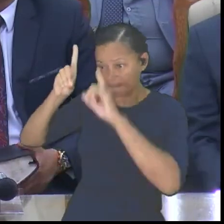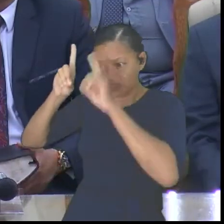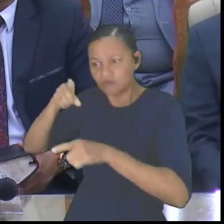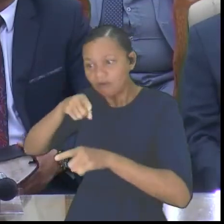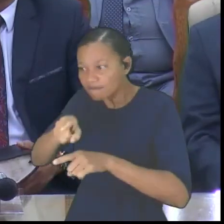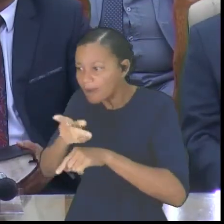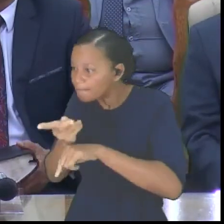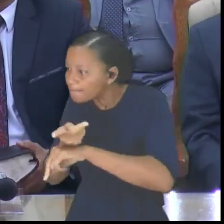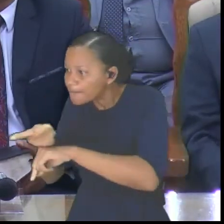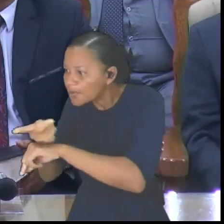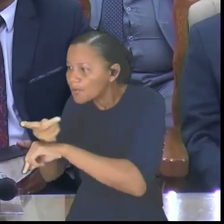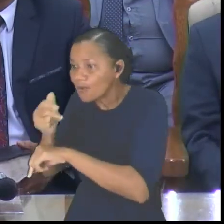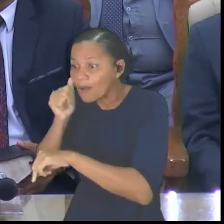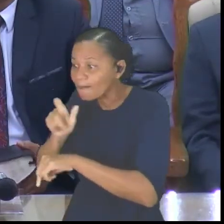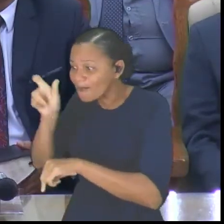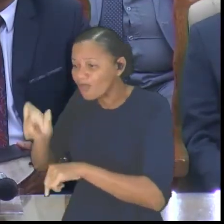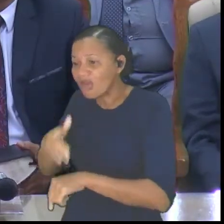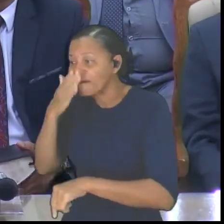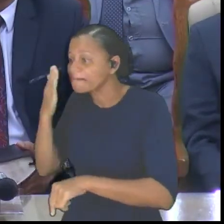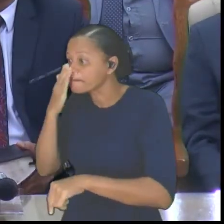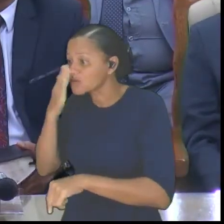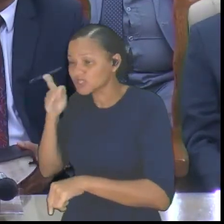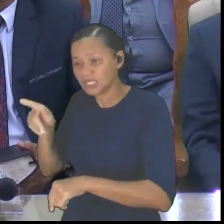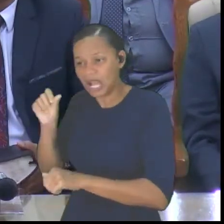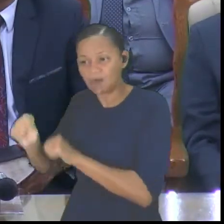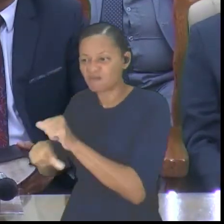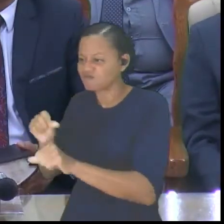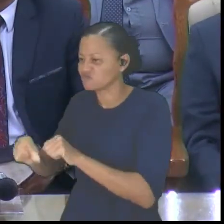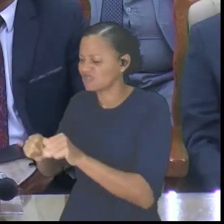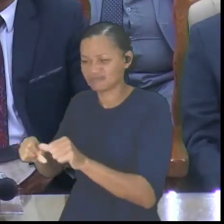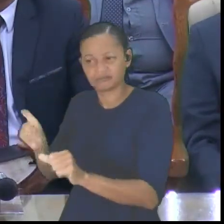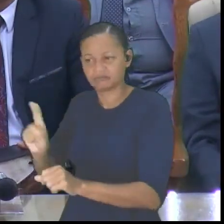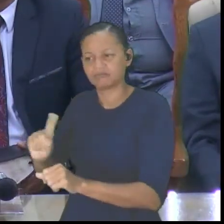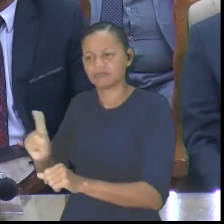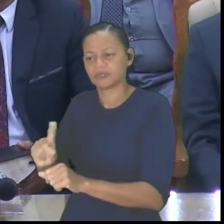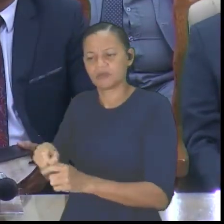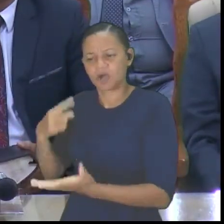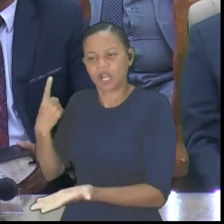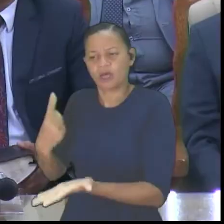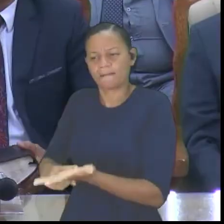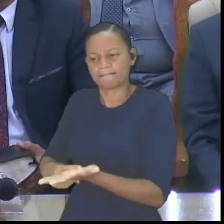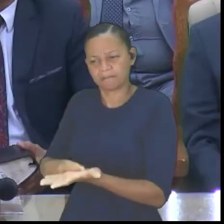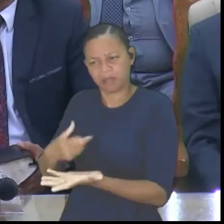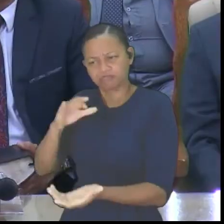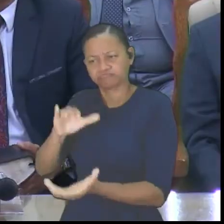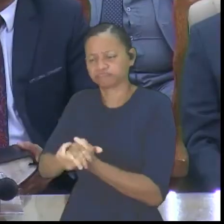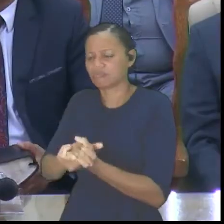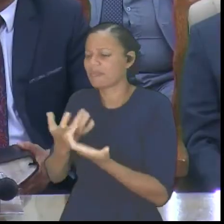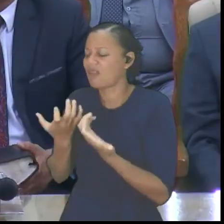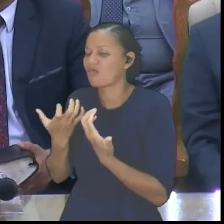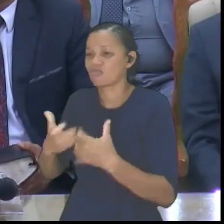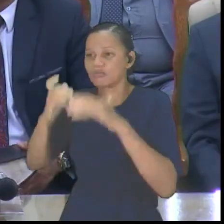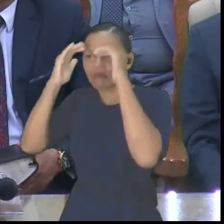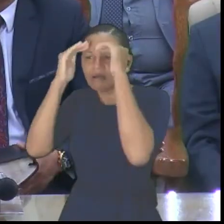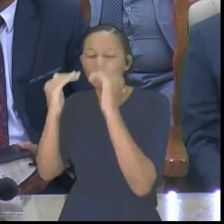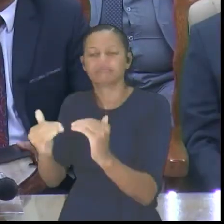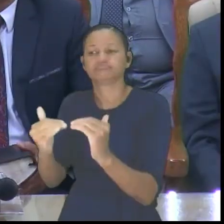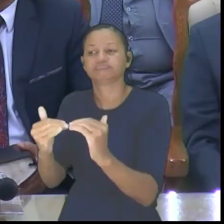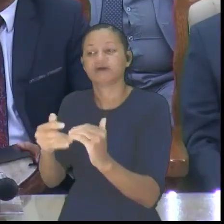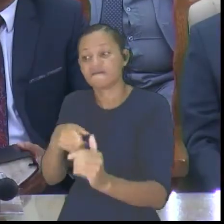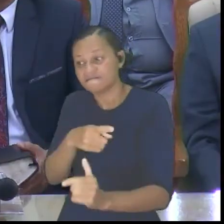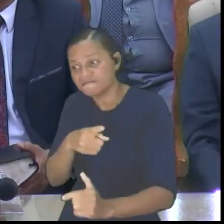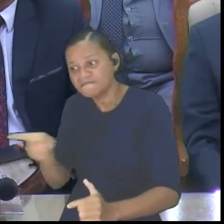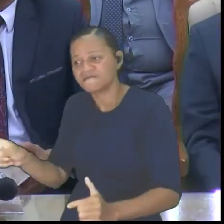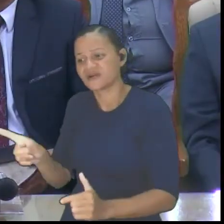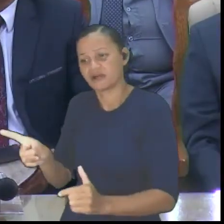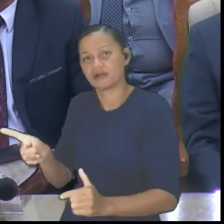prostituta, que não mudaria suas atitudes por causa de um compromisso matrimonial. E ainda assim Deus